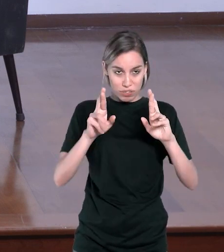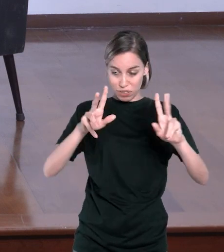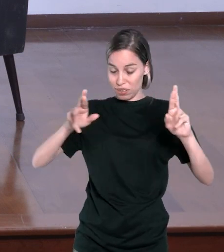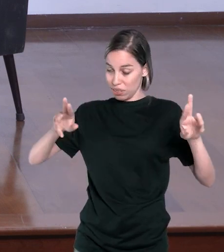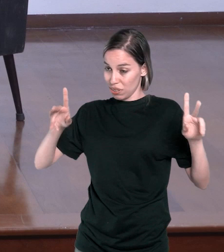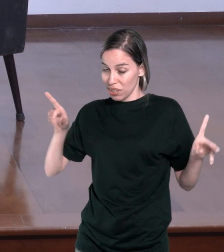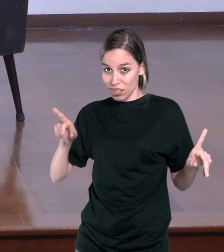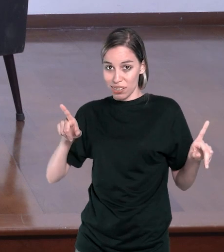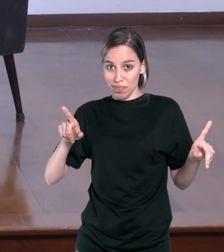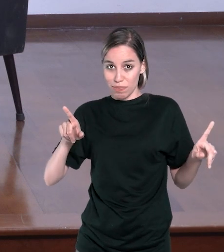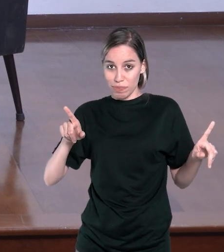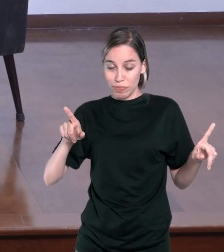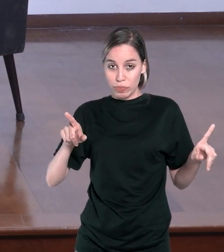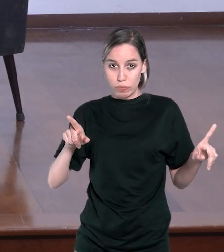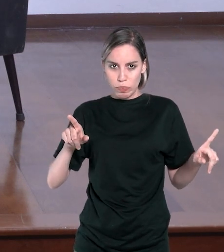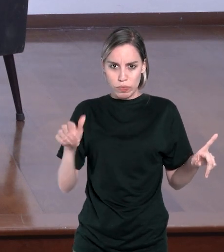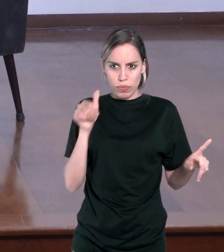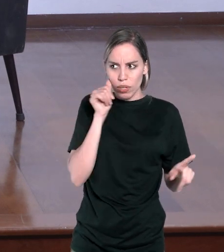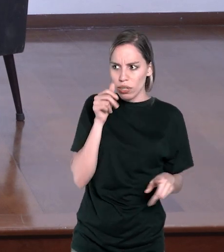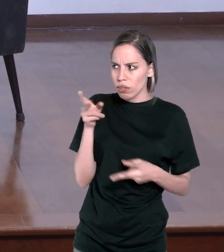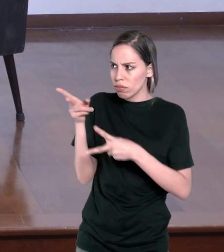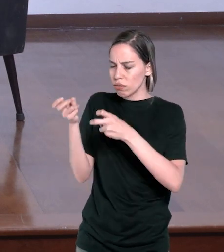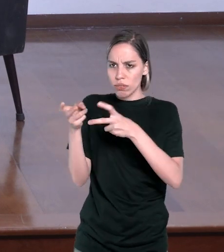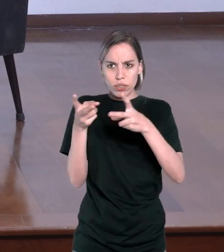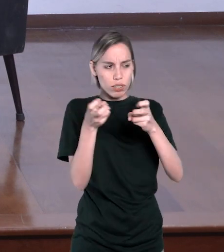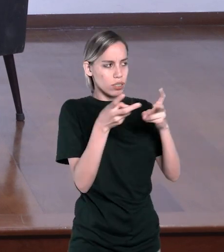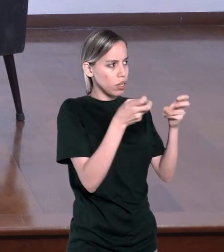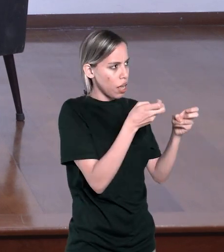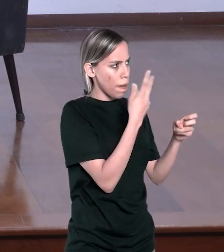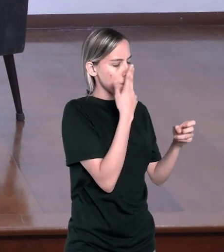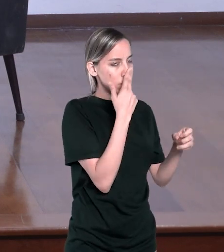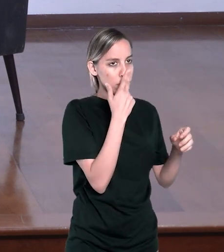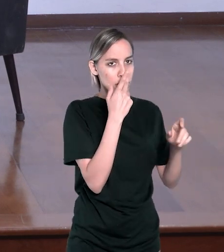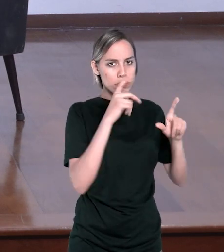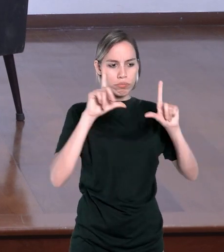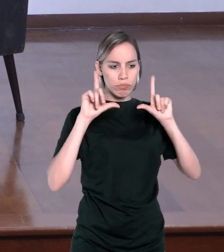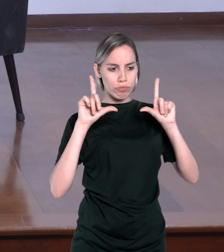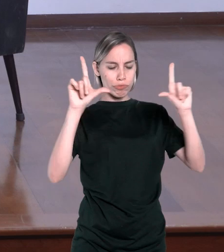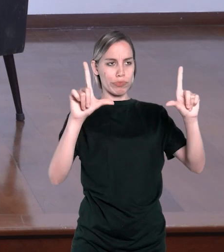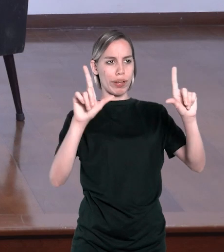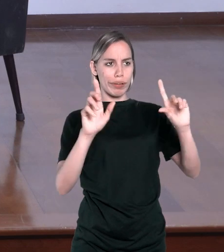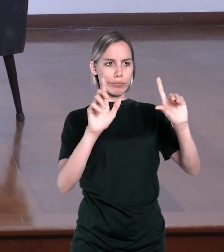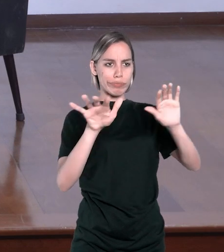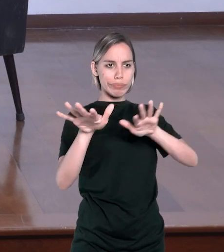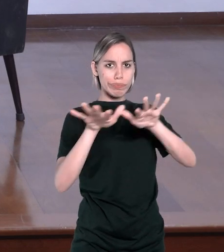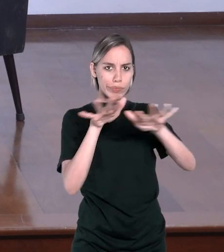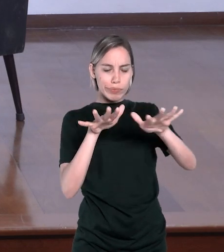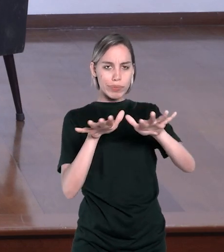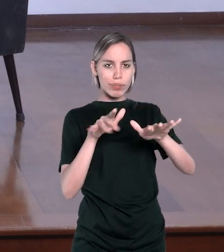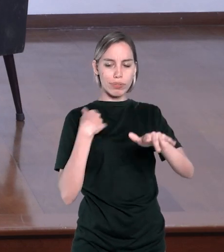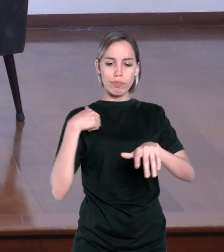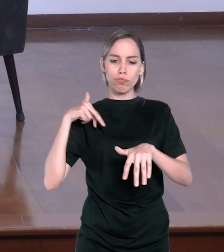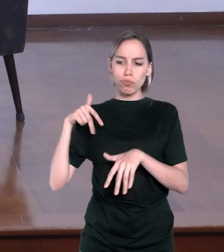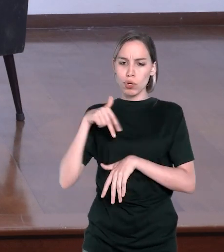marinheiros. As imagens, as cores eram como um quadro em movimento, pensou Brigitta. E, enquanto